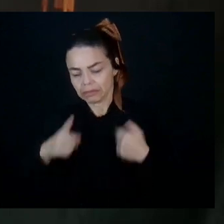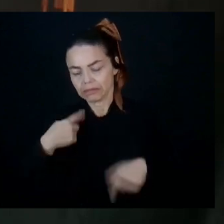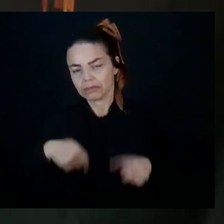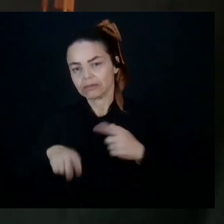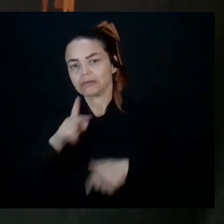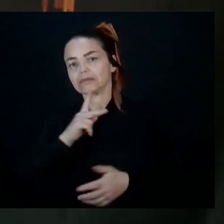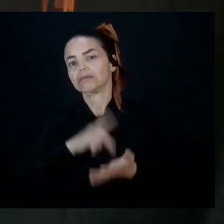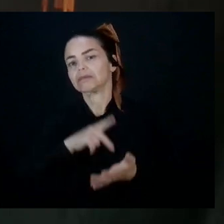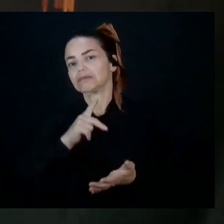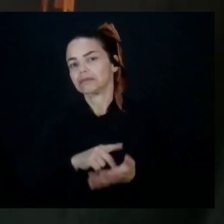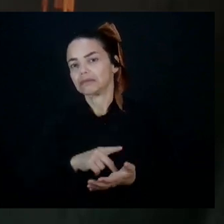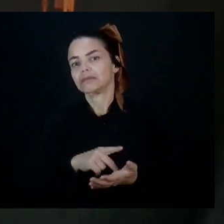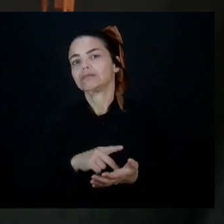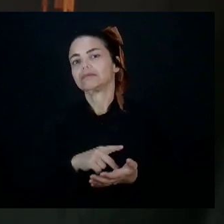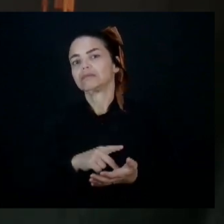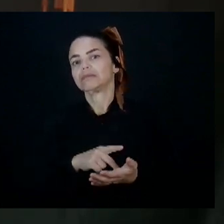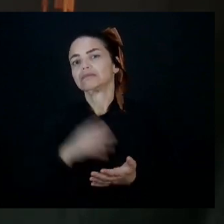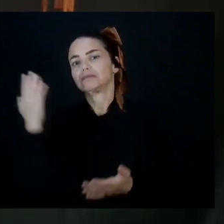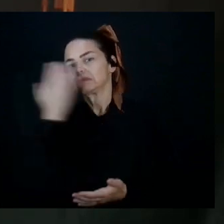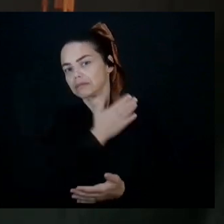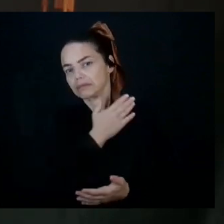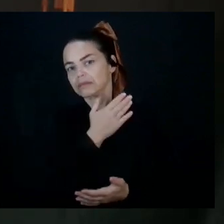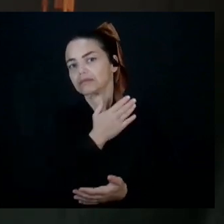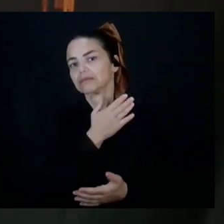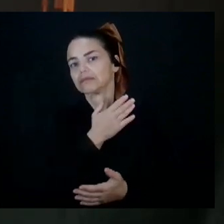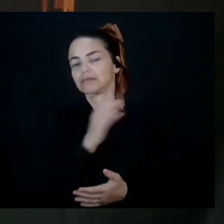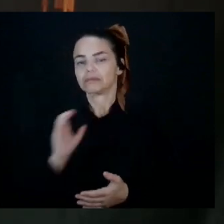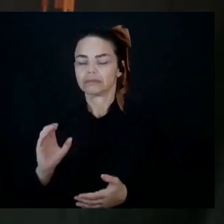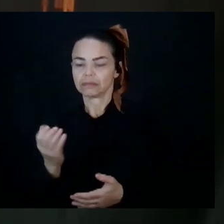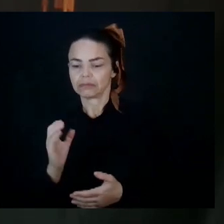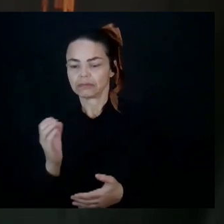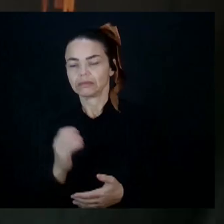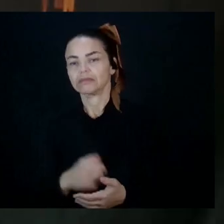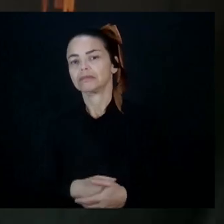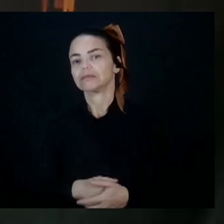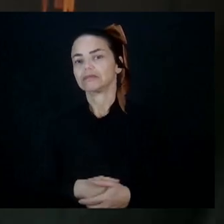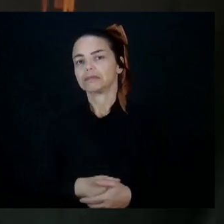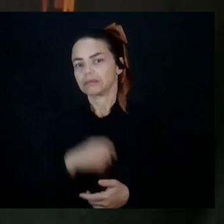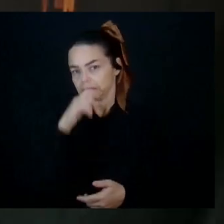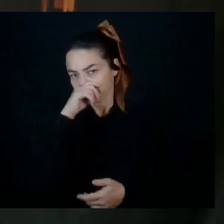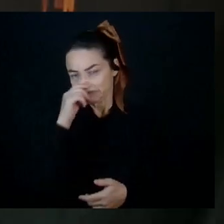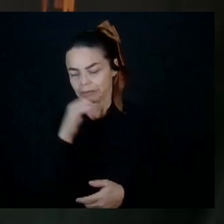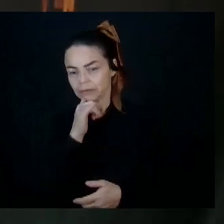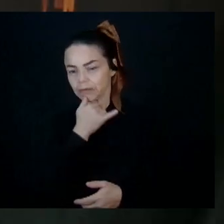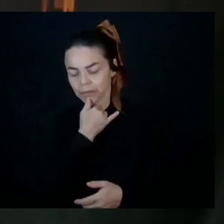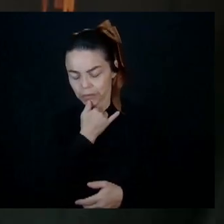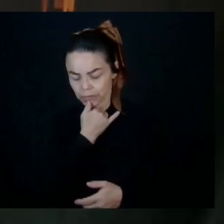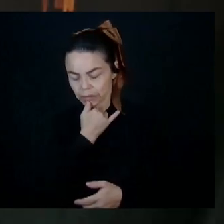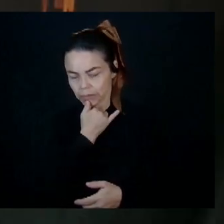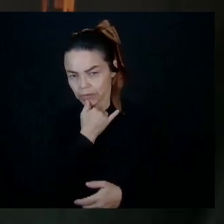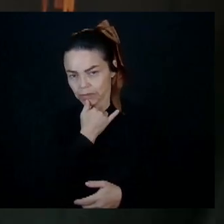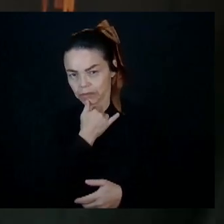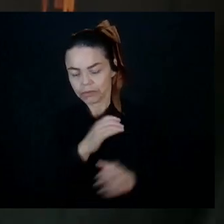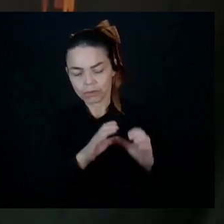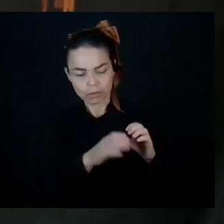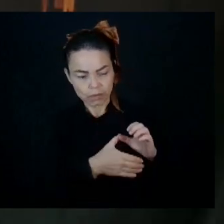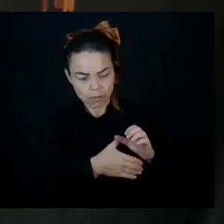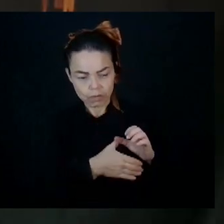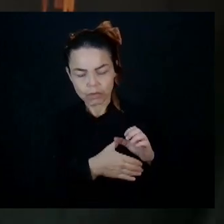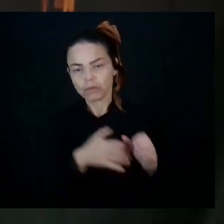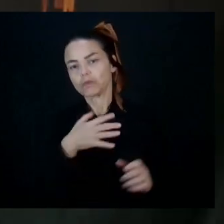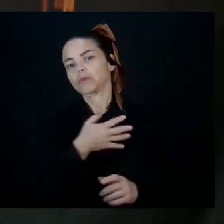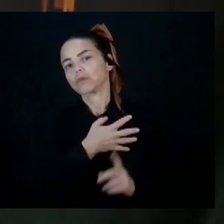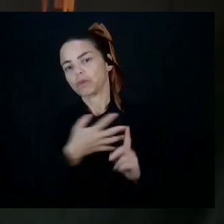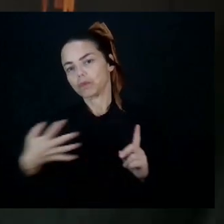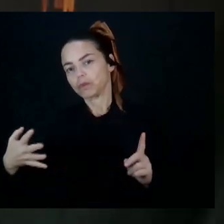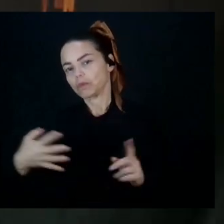e comprovada pela ciência. Então, vamos falar de tristeza e da Síndrome do Coração Partido amanhã,